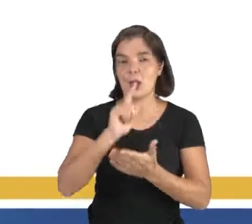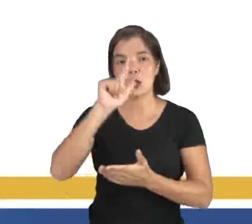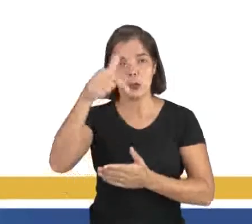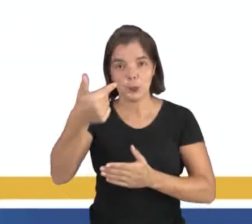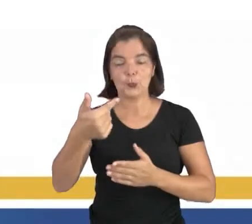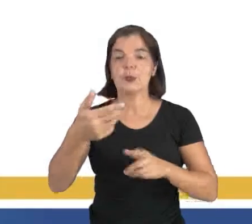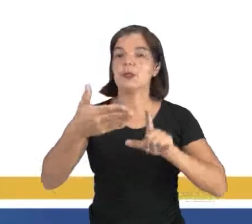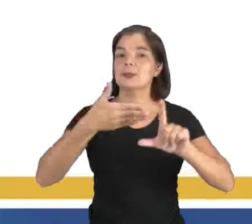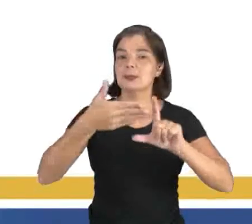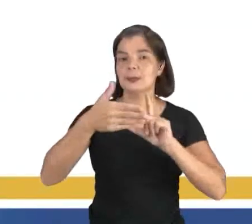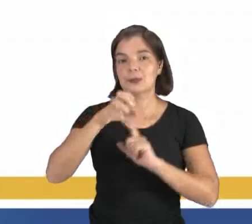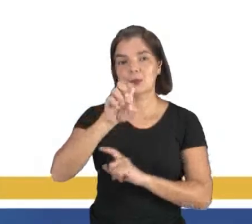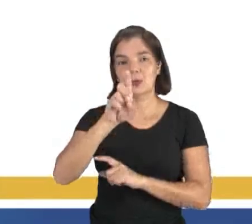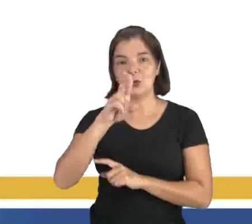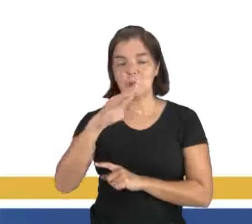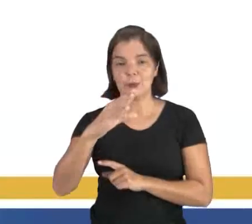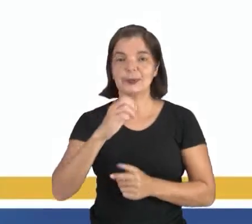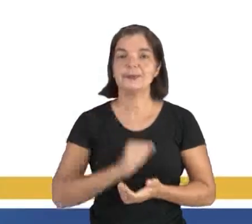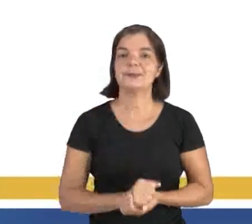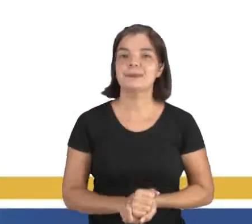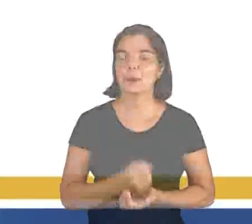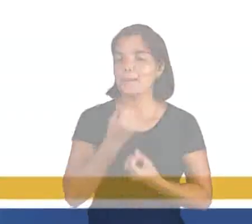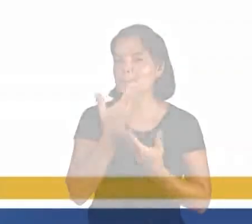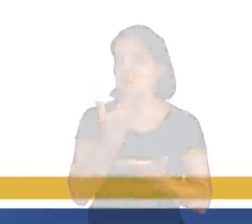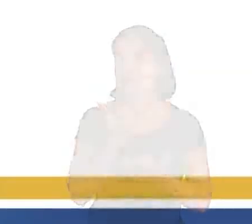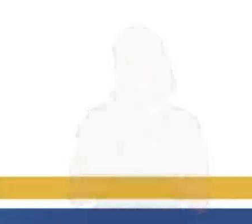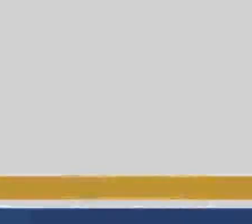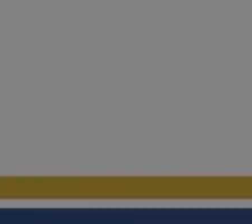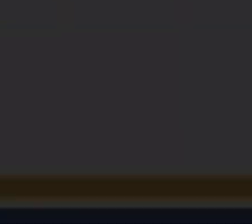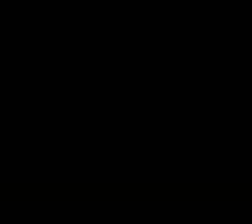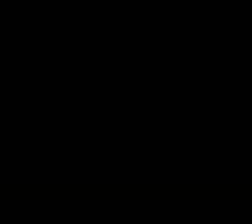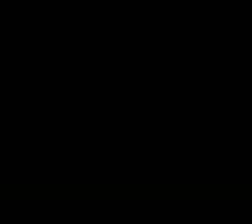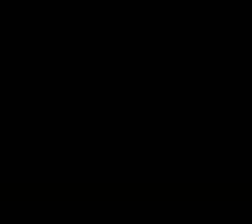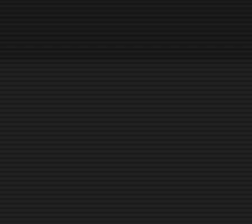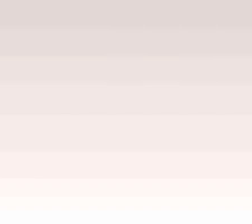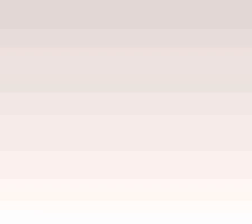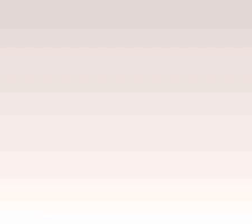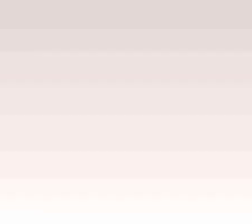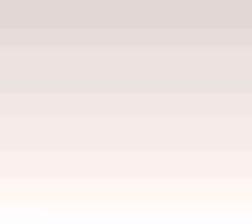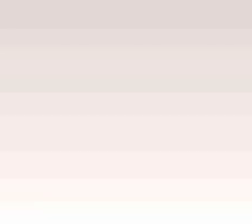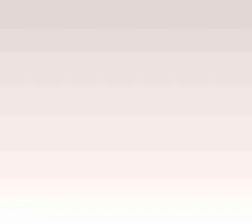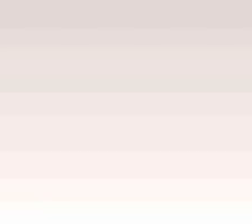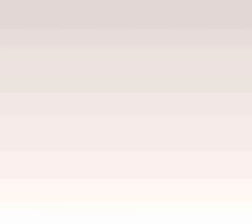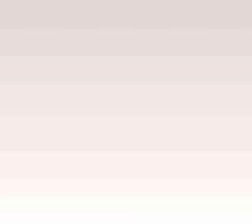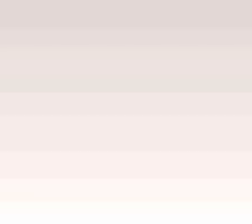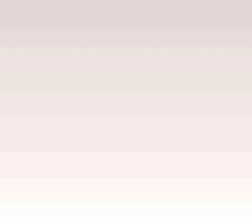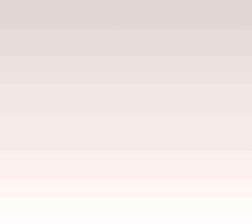outras aulas, acesse a plataforma Eduque e bons estudos!